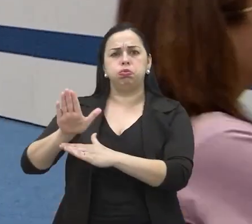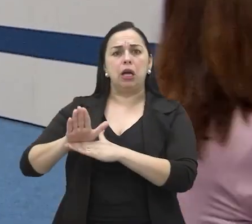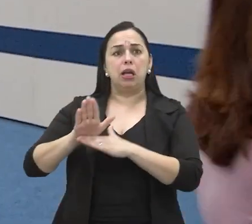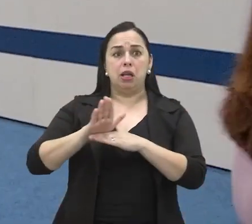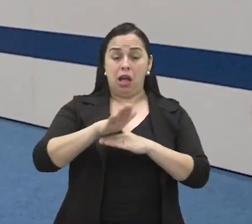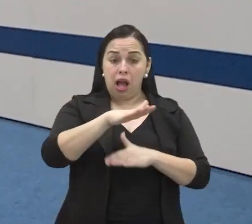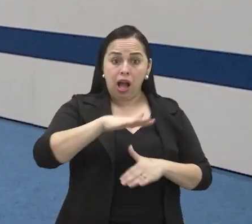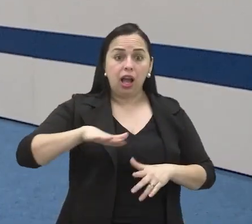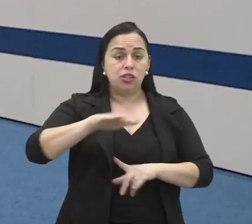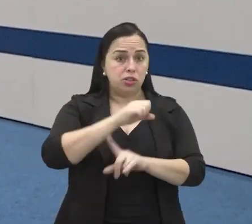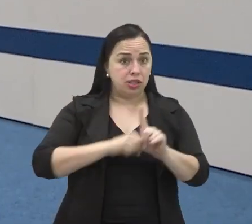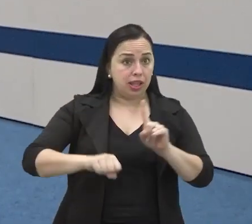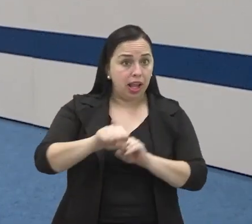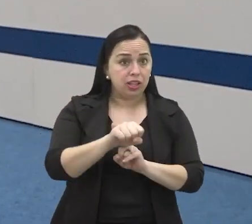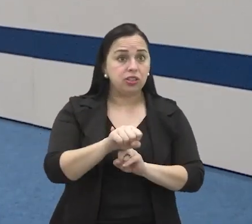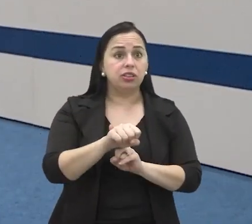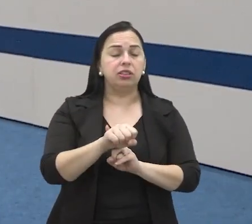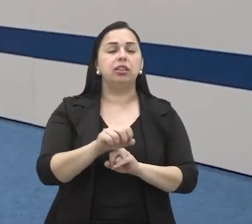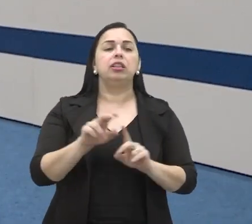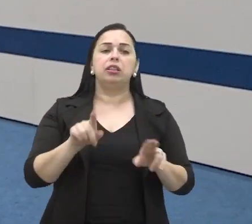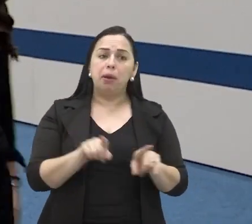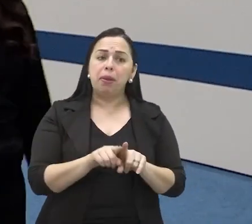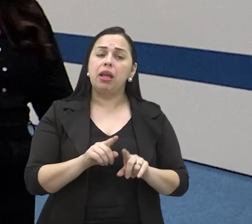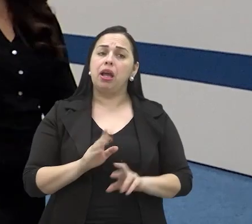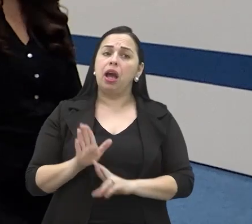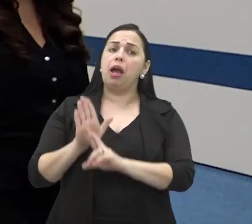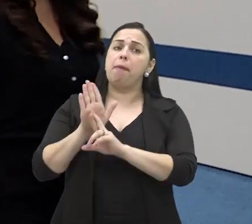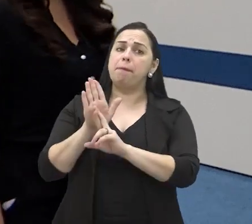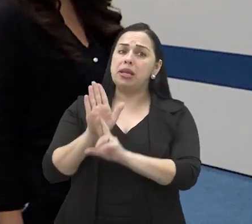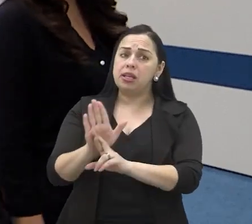serviço à coletividade de São José dos Campos e representa os